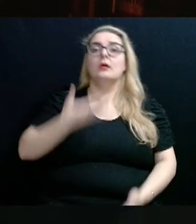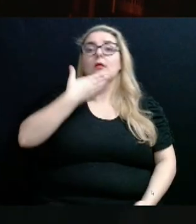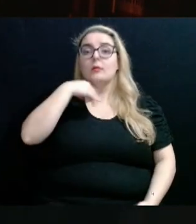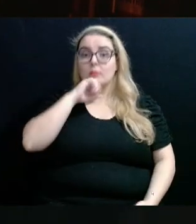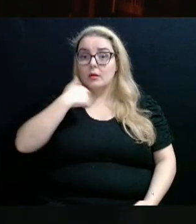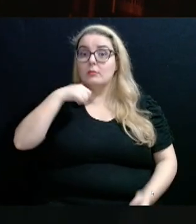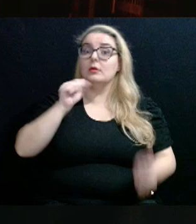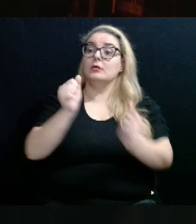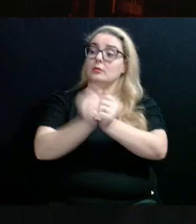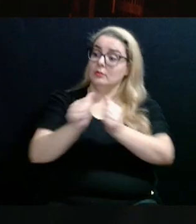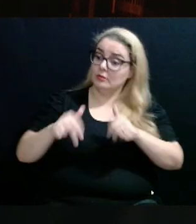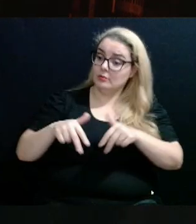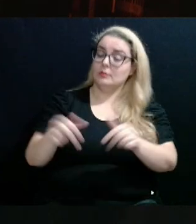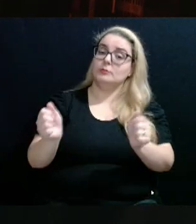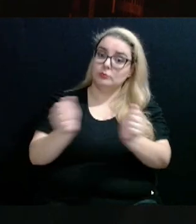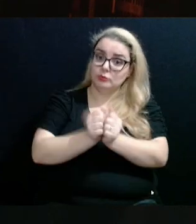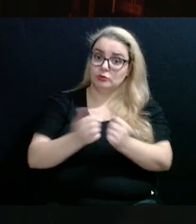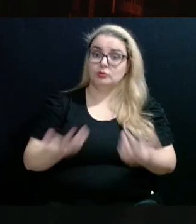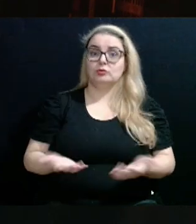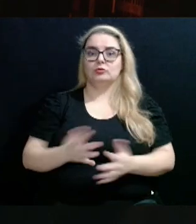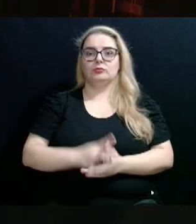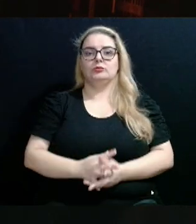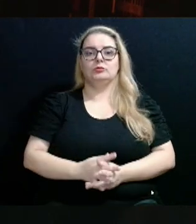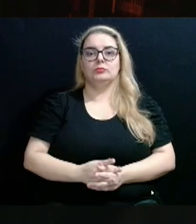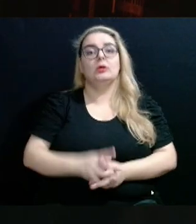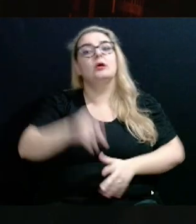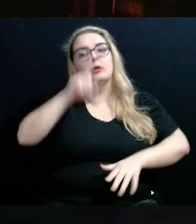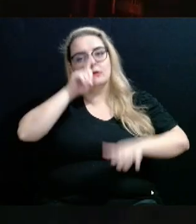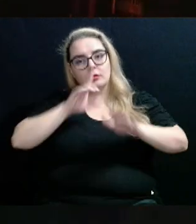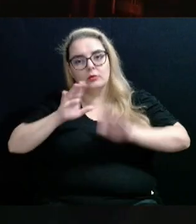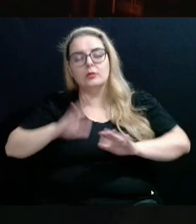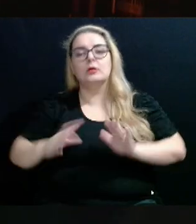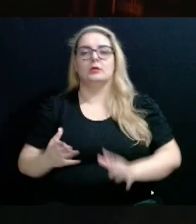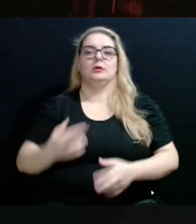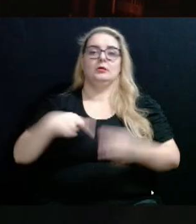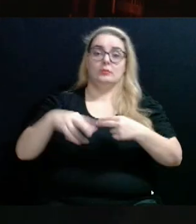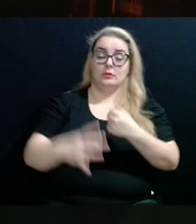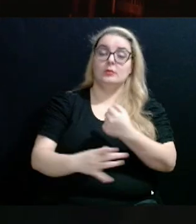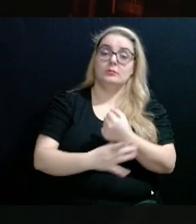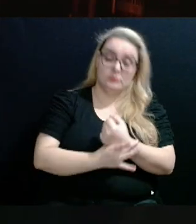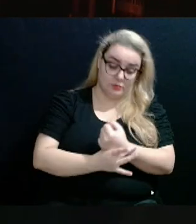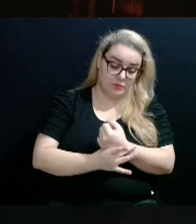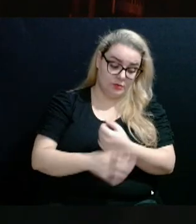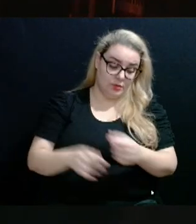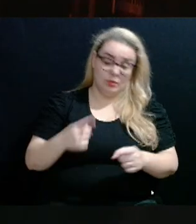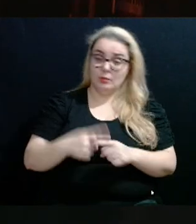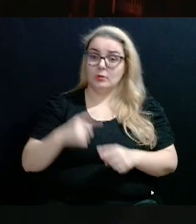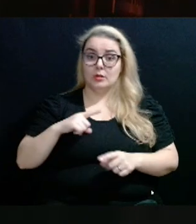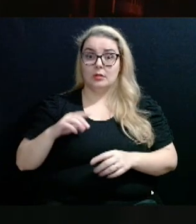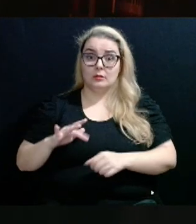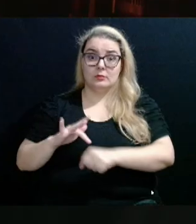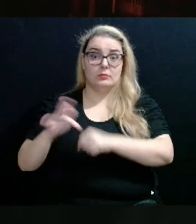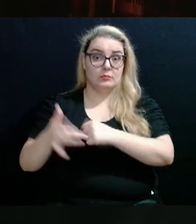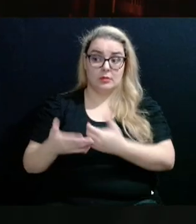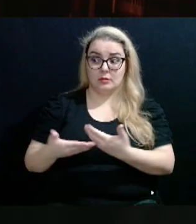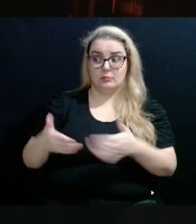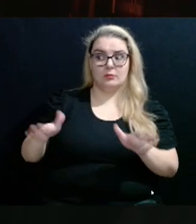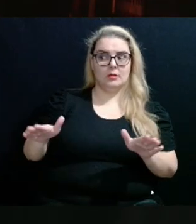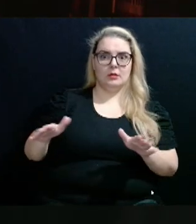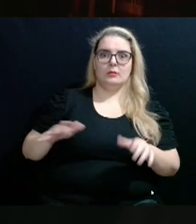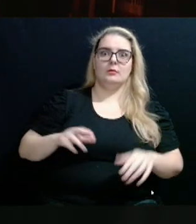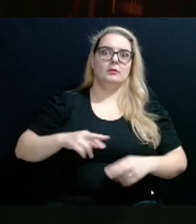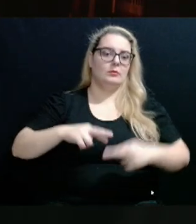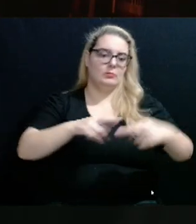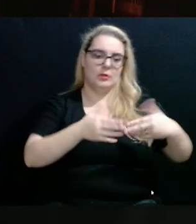Então, assim, cuidar mesmo com a questão da segurança, porque a gente tem uma rede muito aberta e a gente sabe que os jovens,